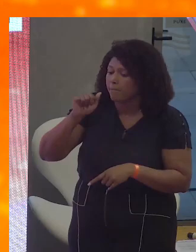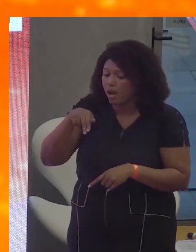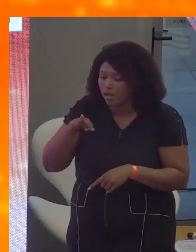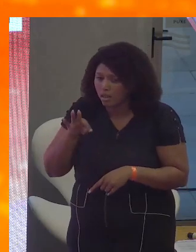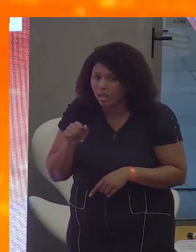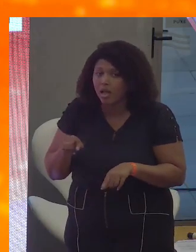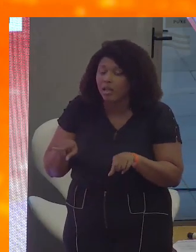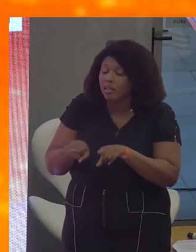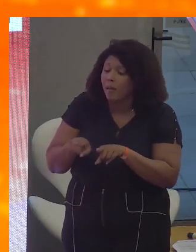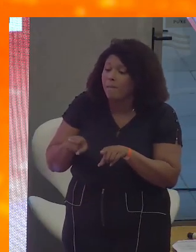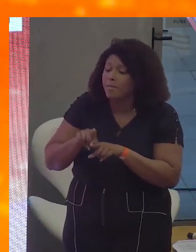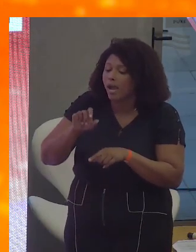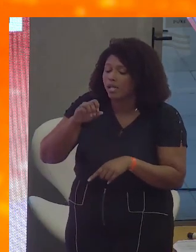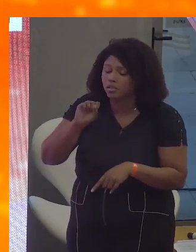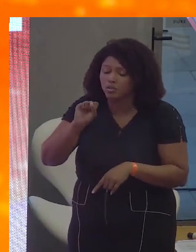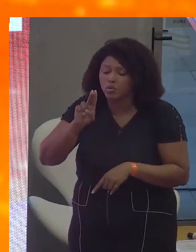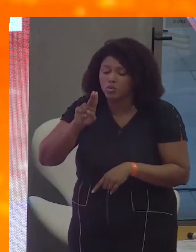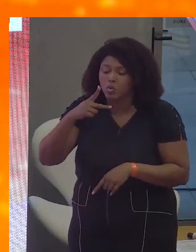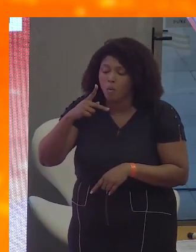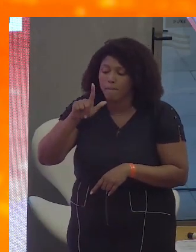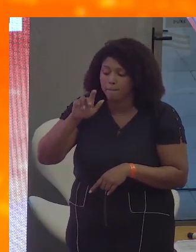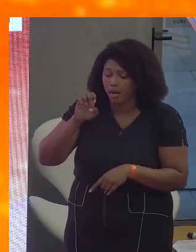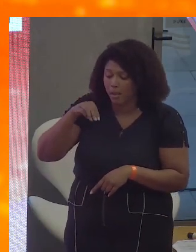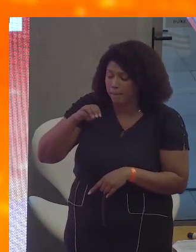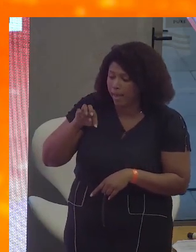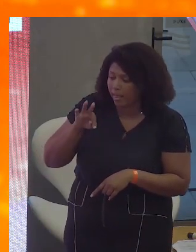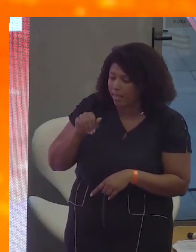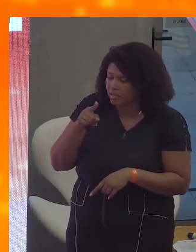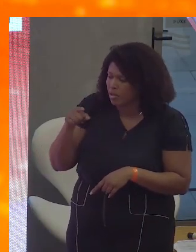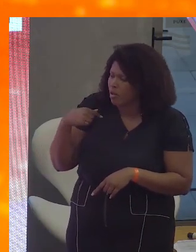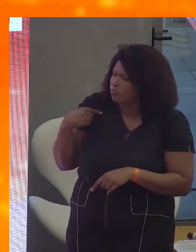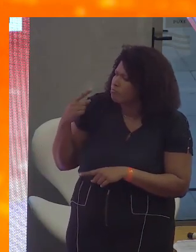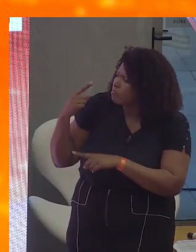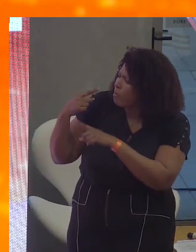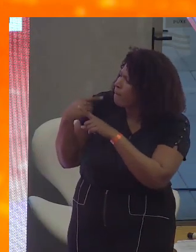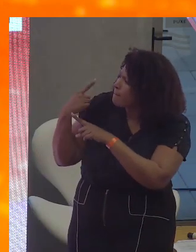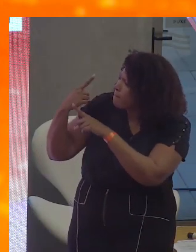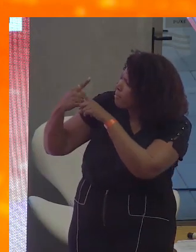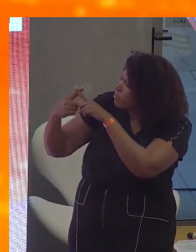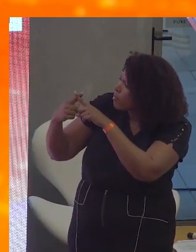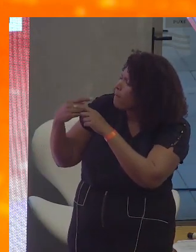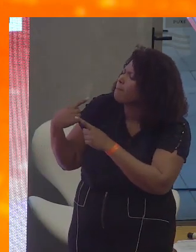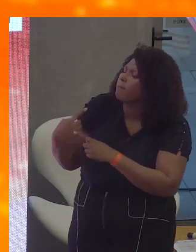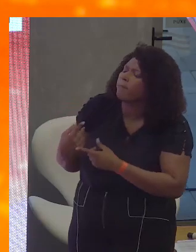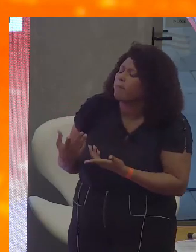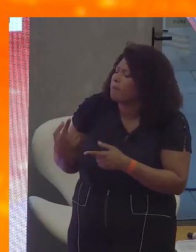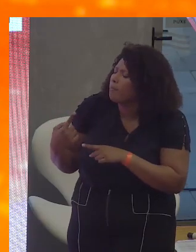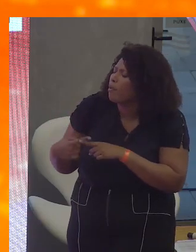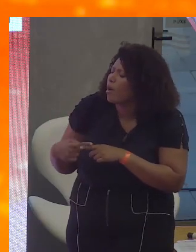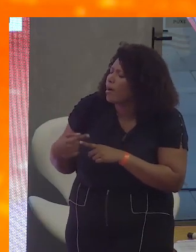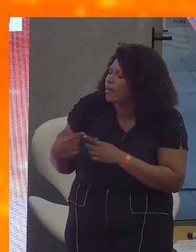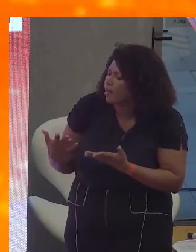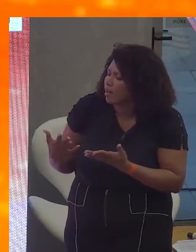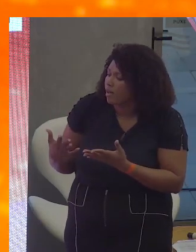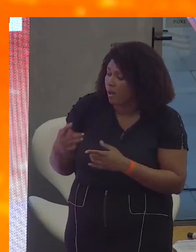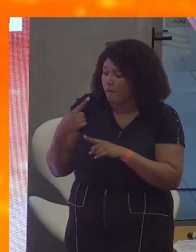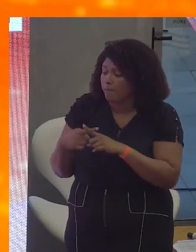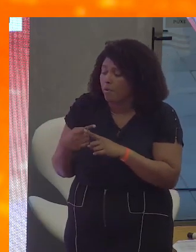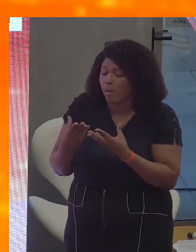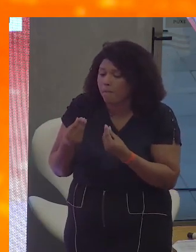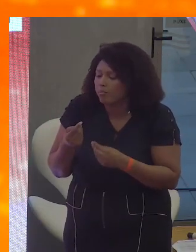e suplementação alimentar. Eu coloquei um asterisco, por quê? Porque são muito poucos os